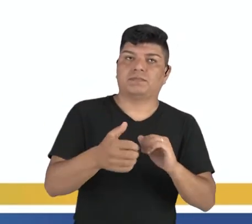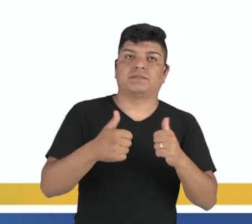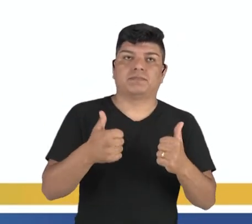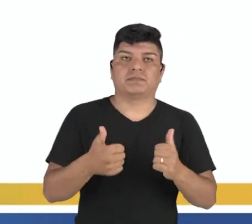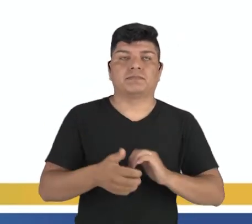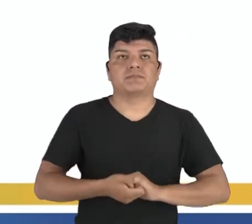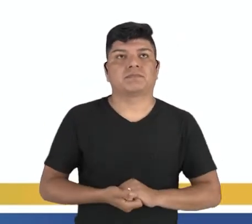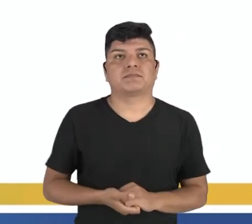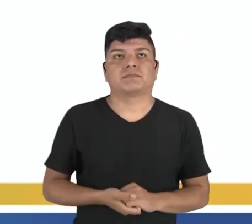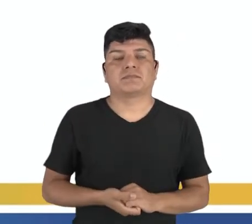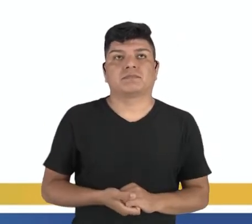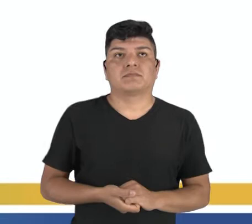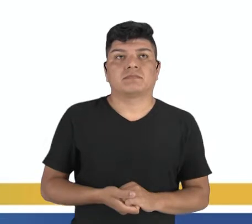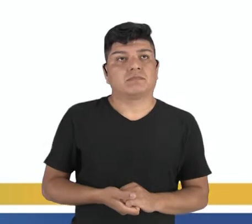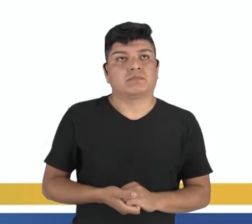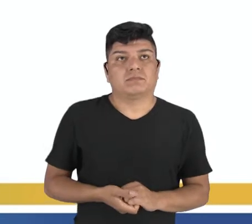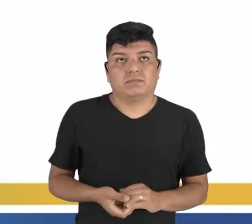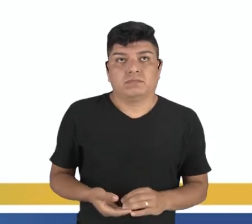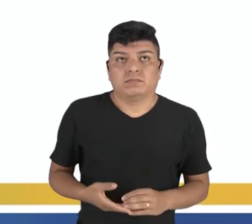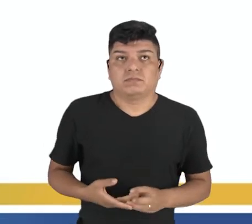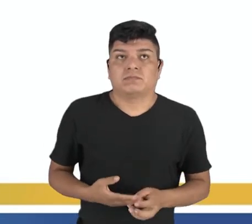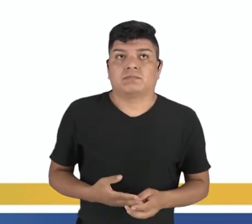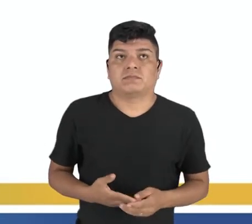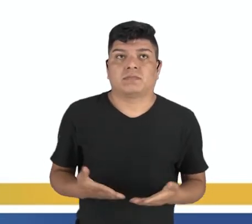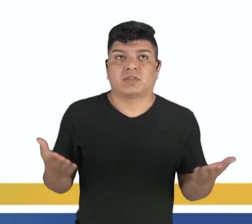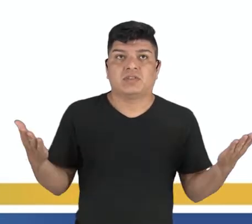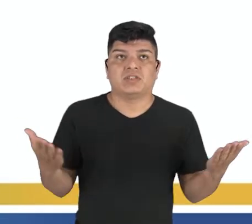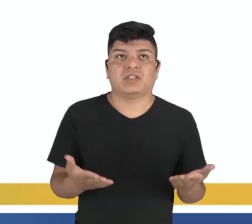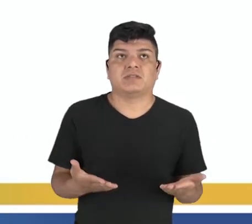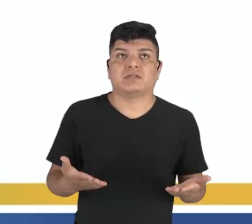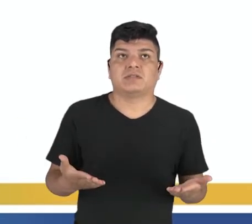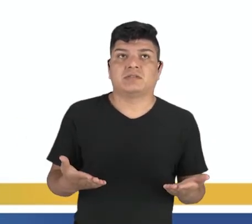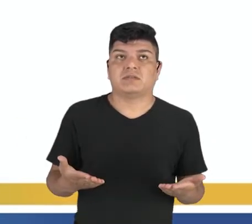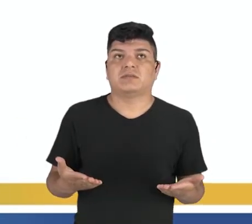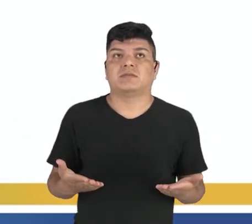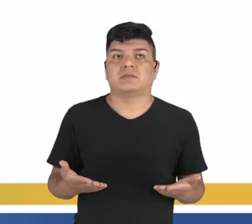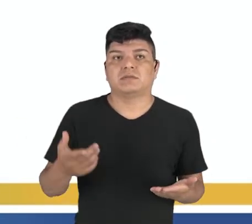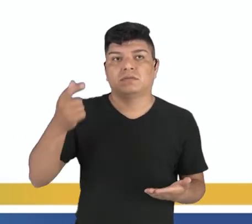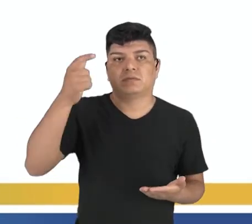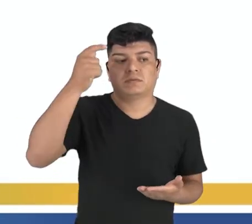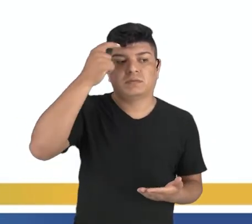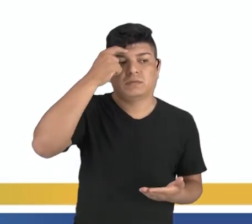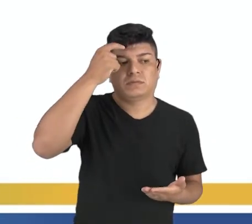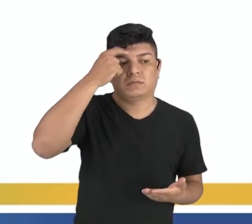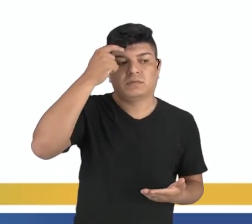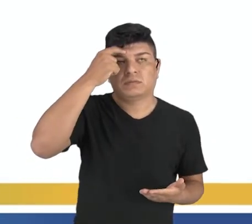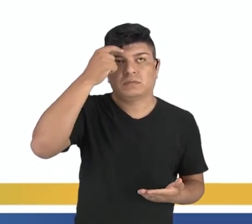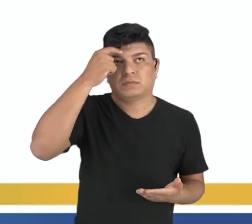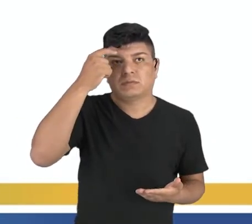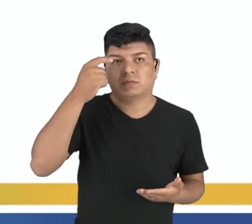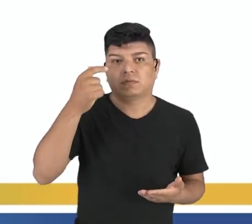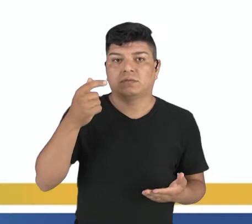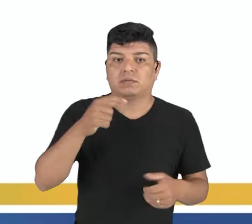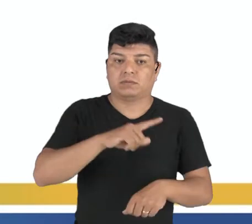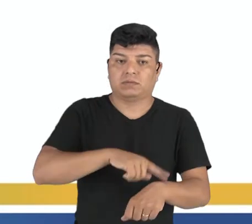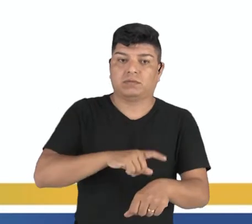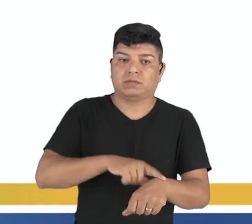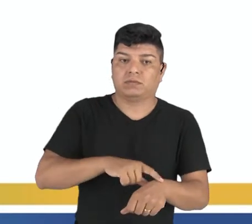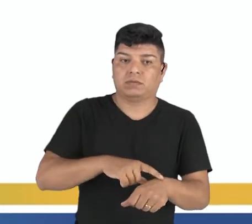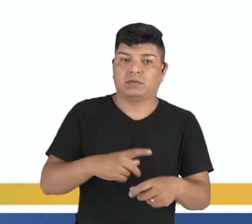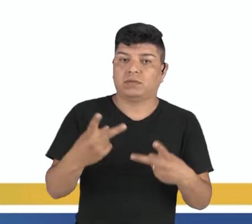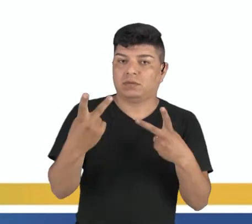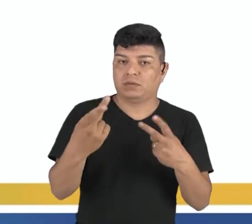Muito bem. Agora, ainda não é possível você pensar numa hora universal para todo mundo com o